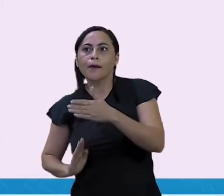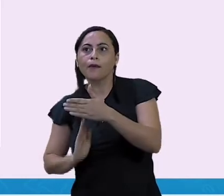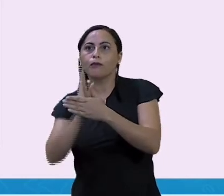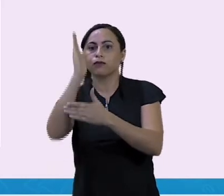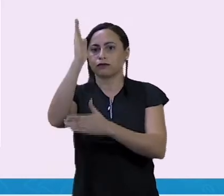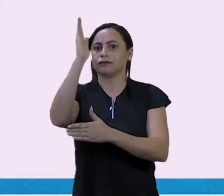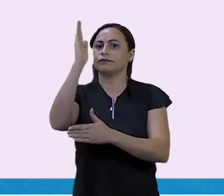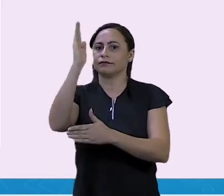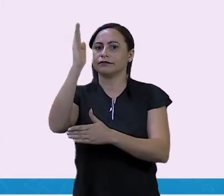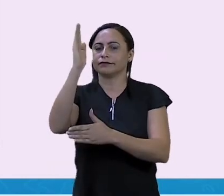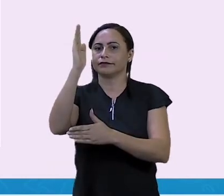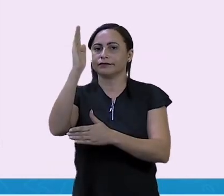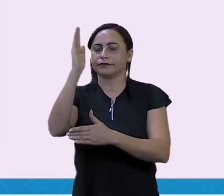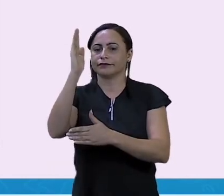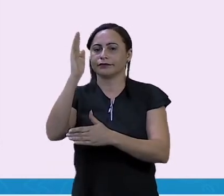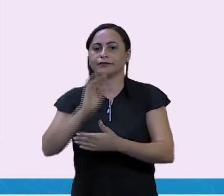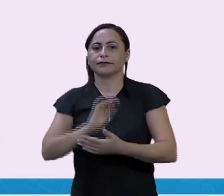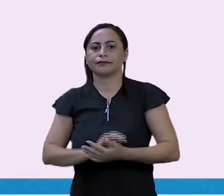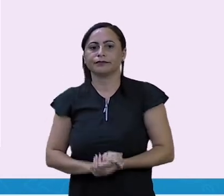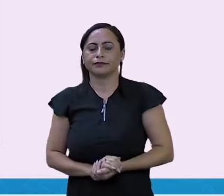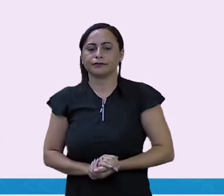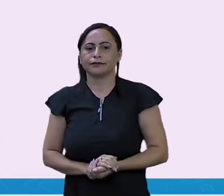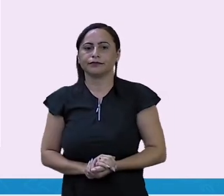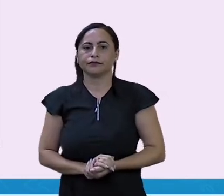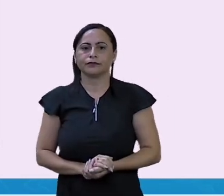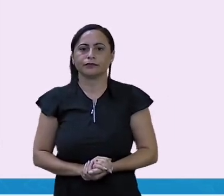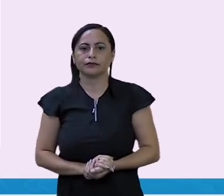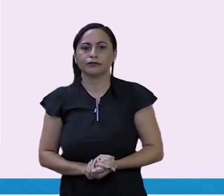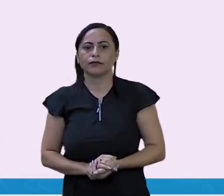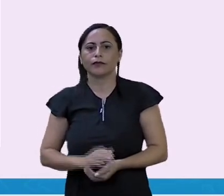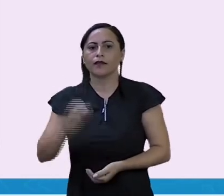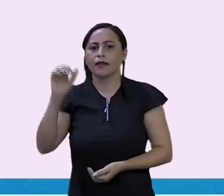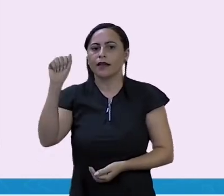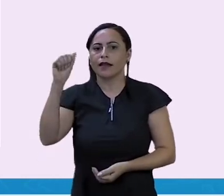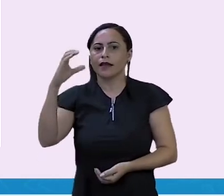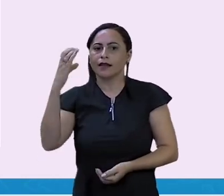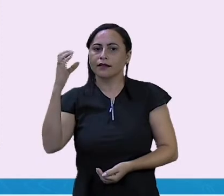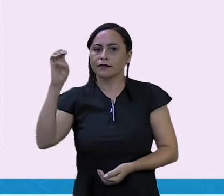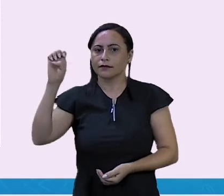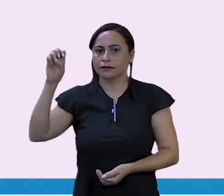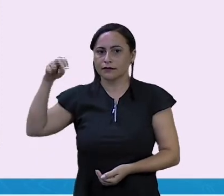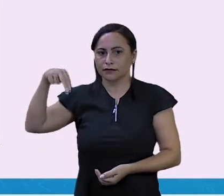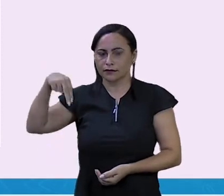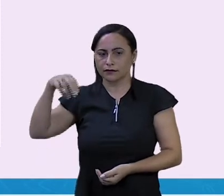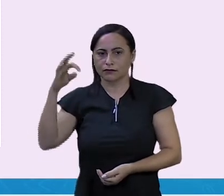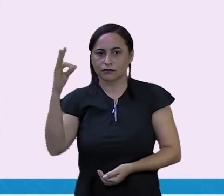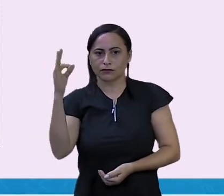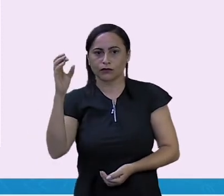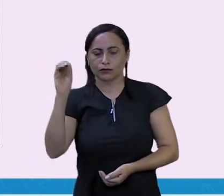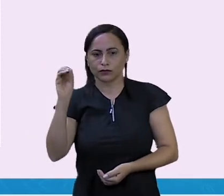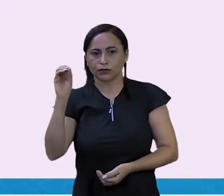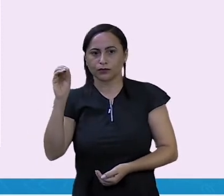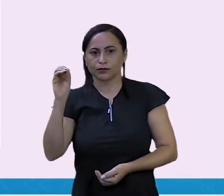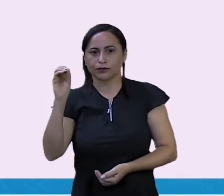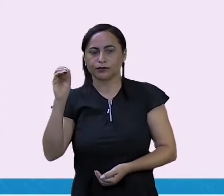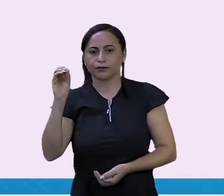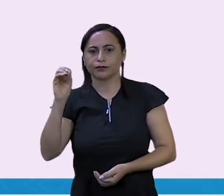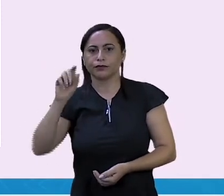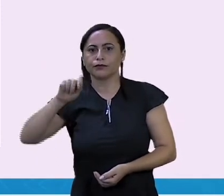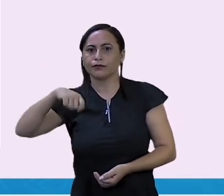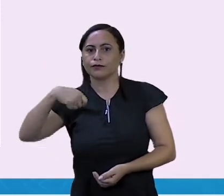baixo para cima. Acento com C é um sinal